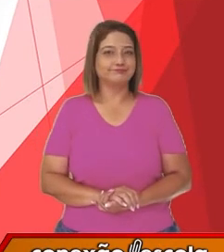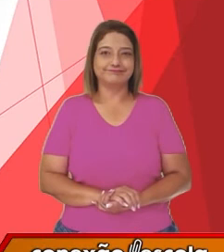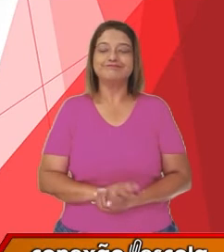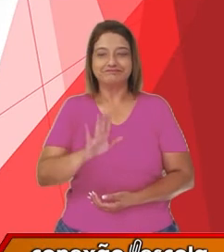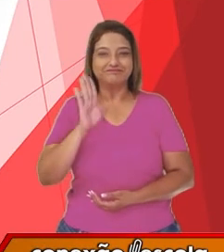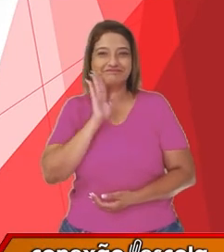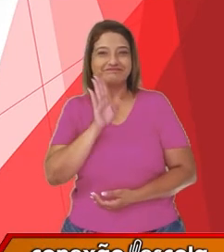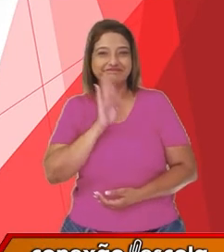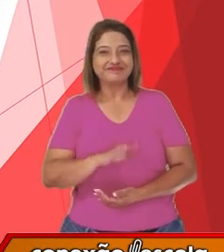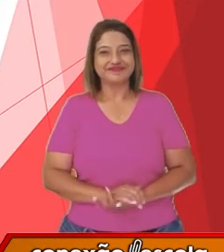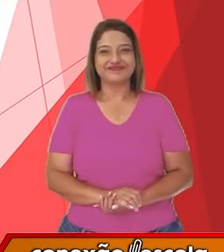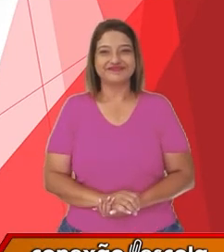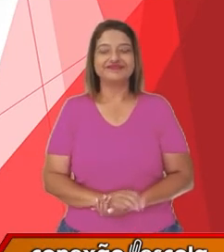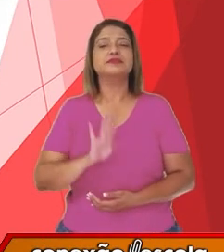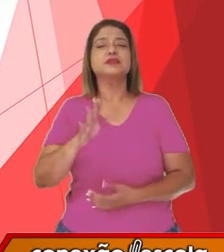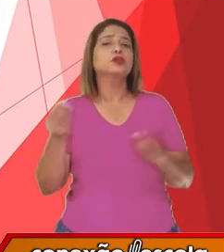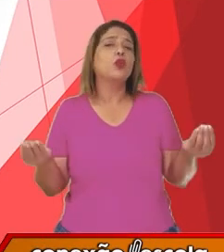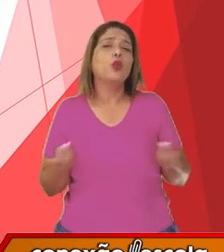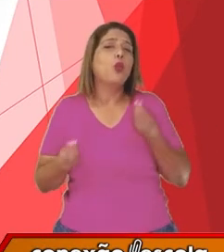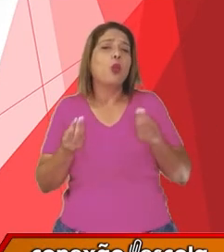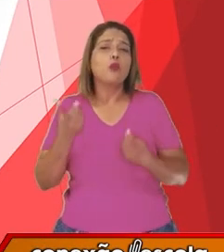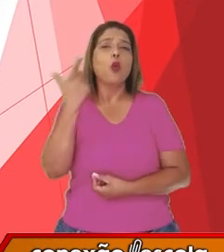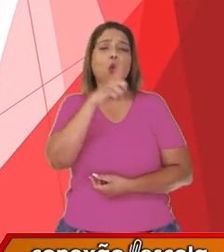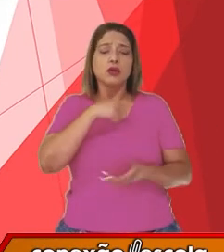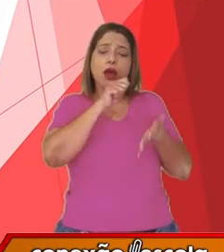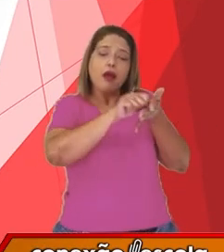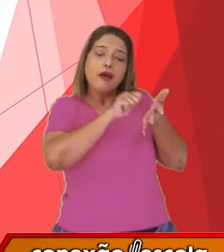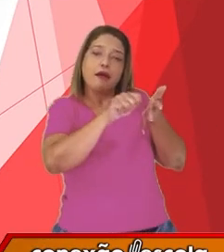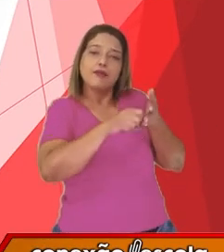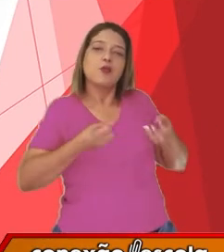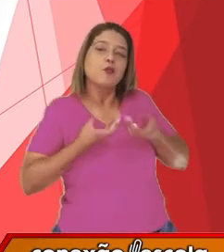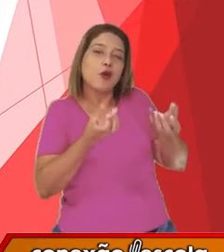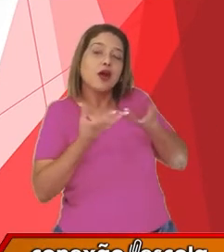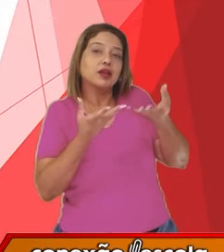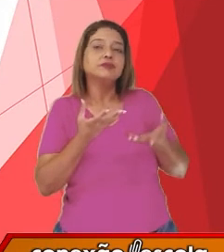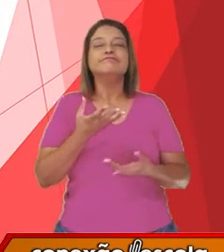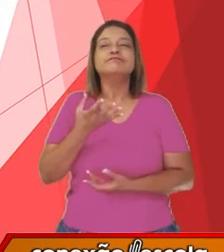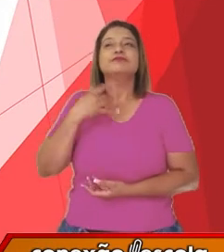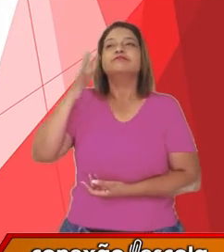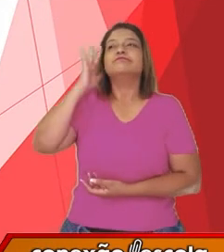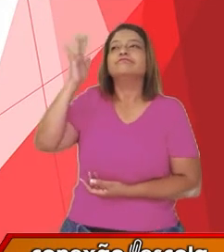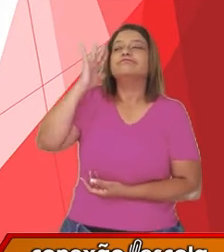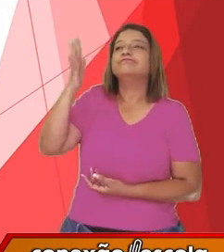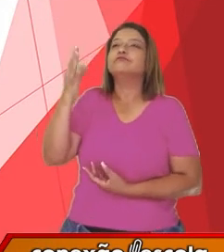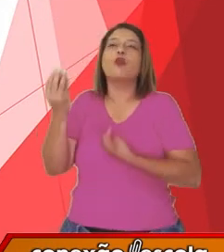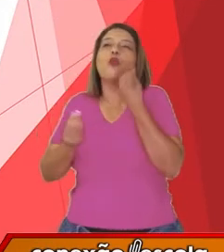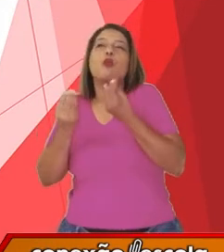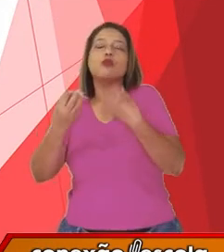Legal, né? Como é que nós podemos escrever um poema? Nos inspirando,